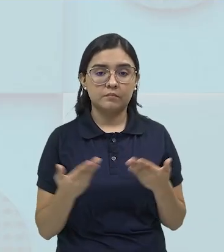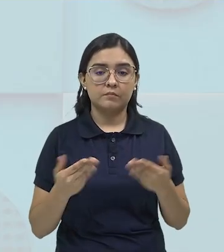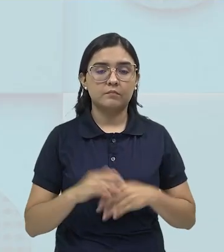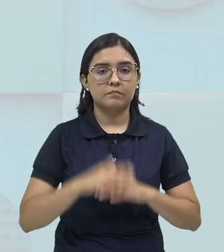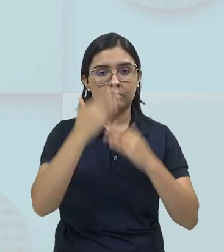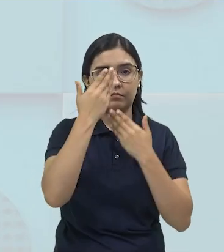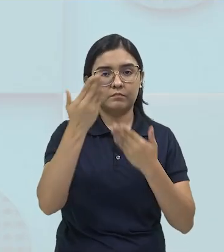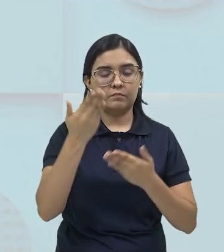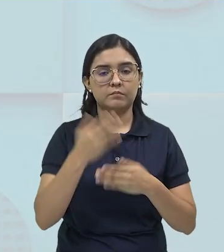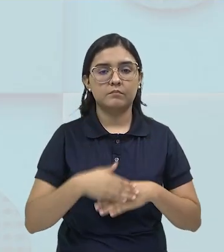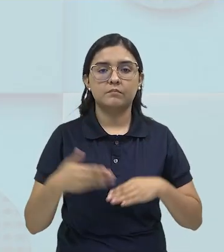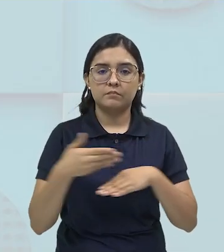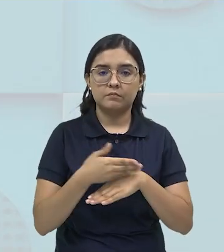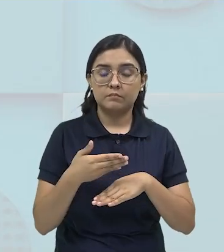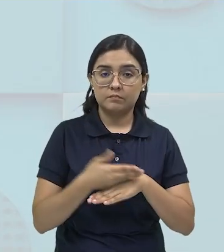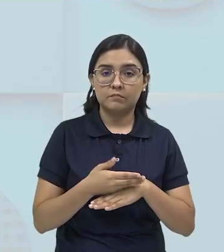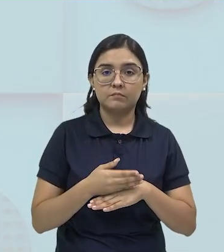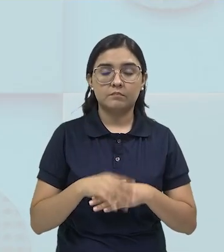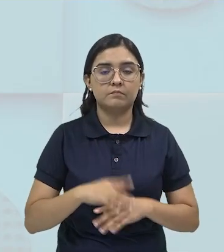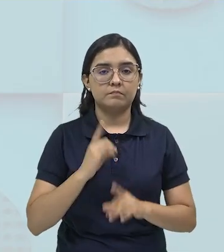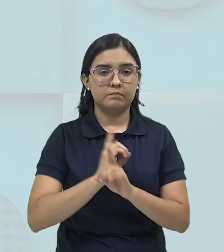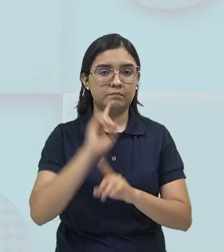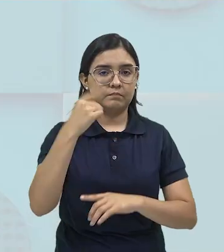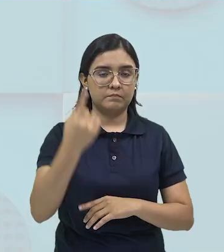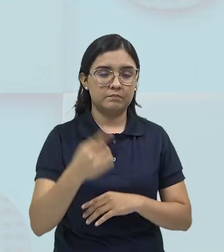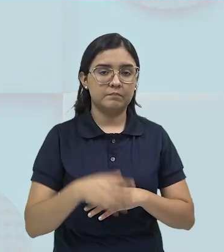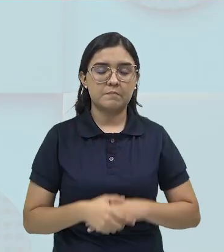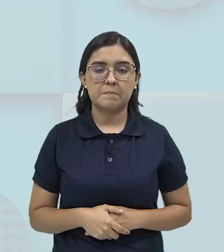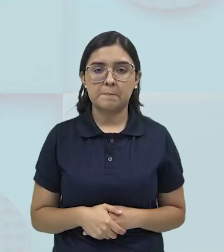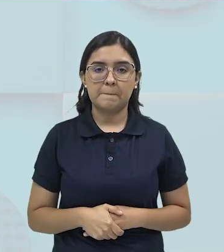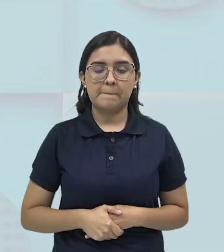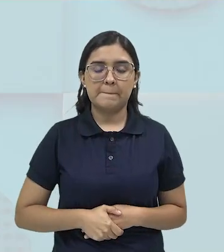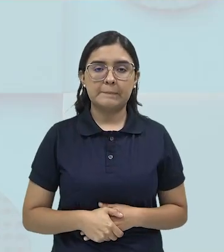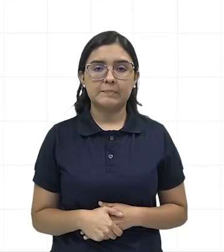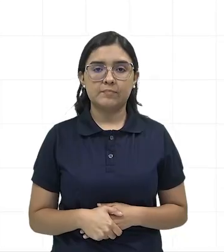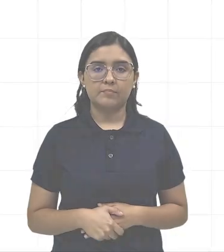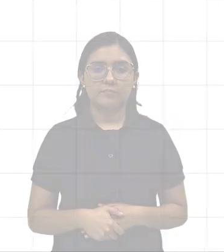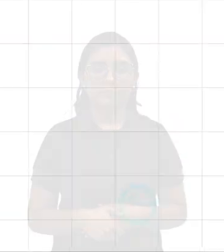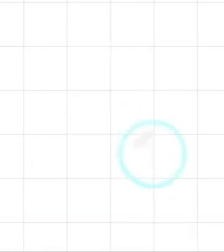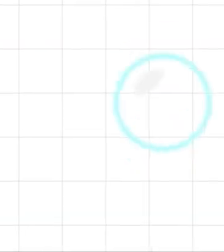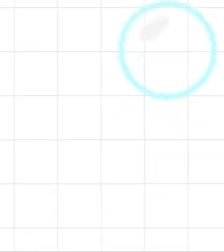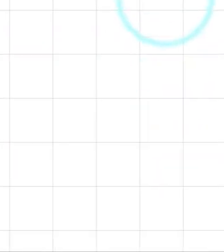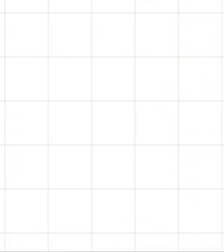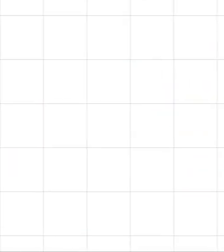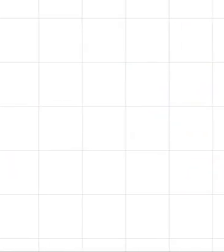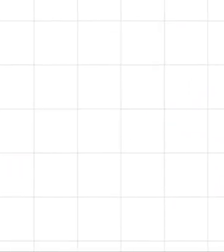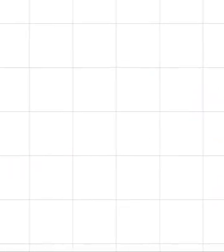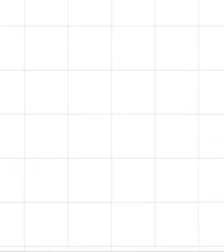Eu agradeço a participação de todos vocês e até uma próxima oportunidade.